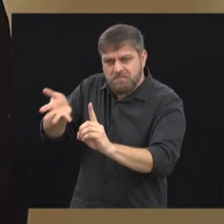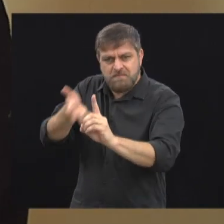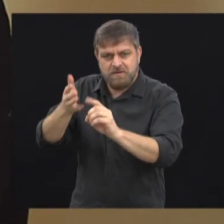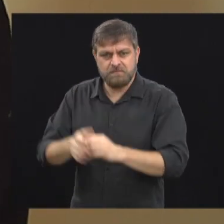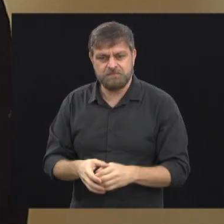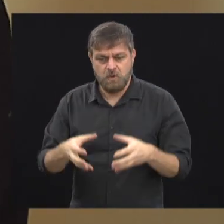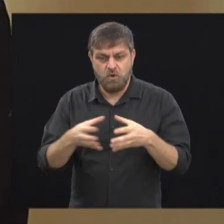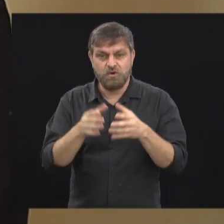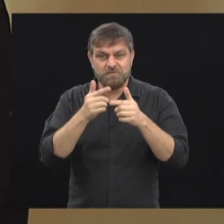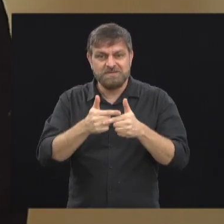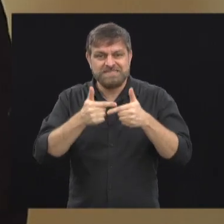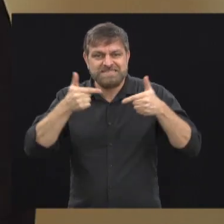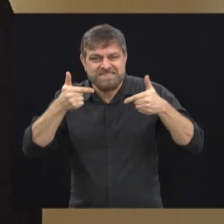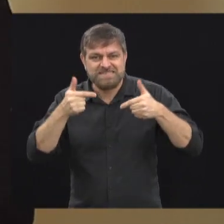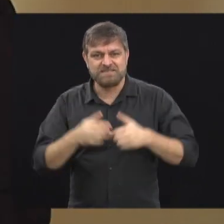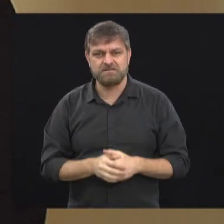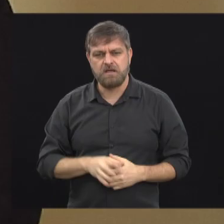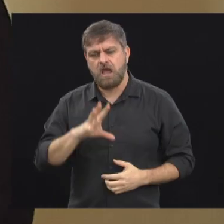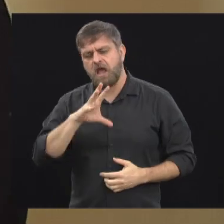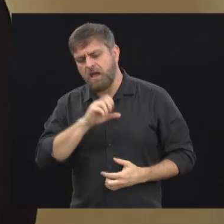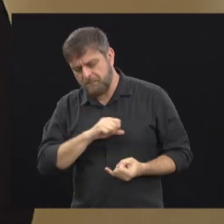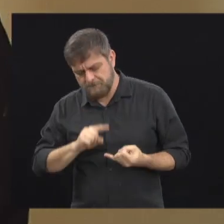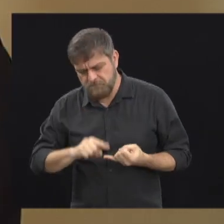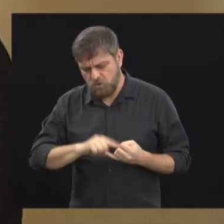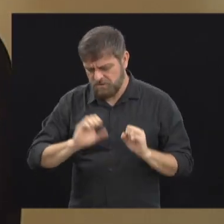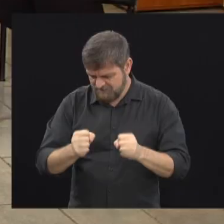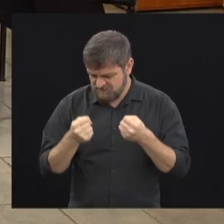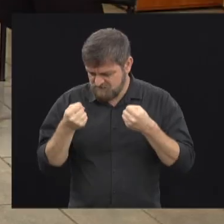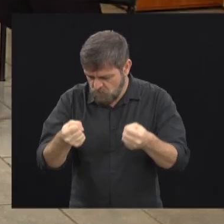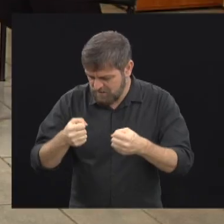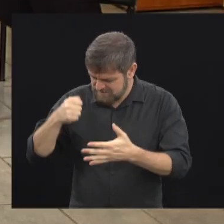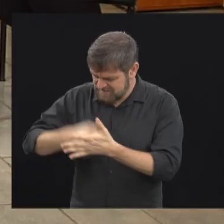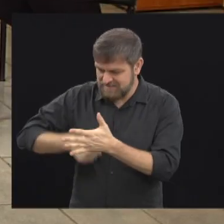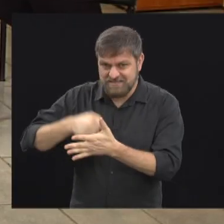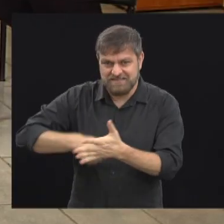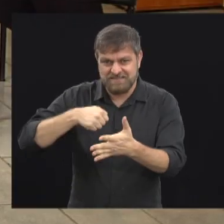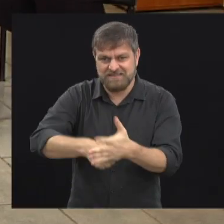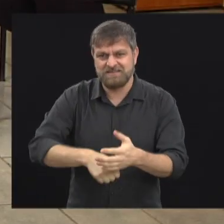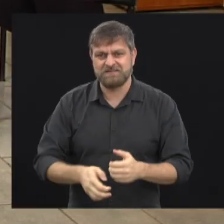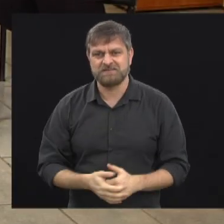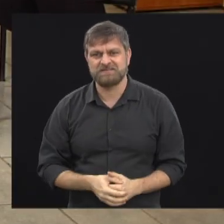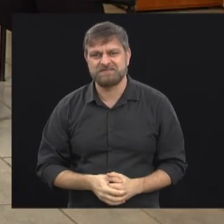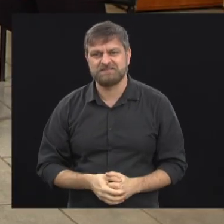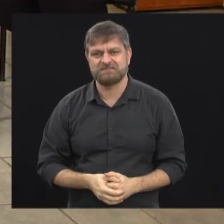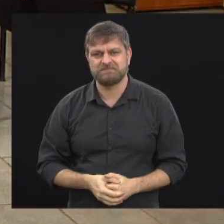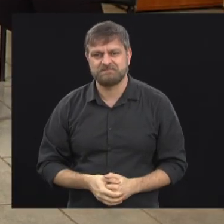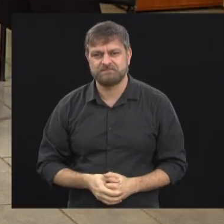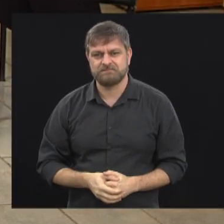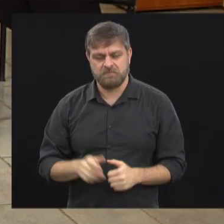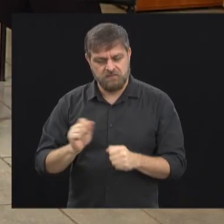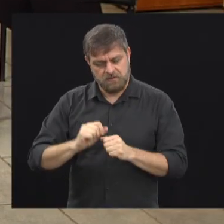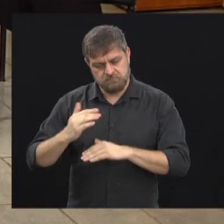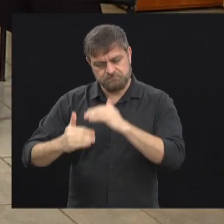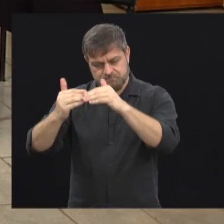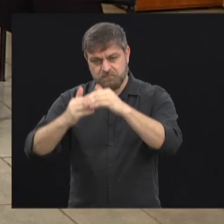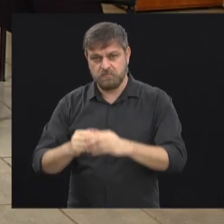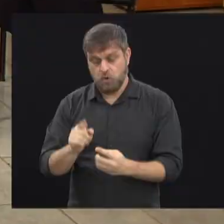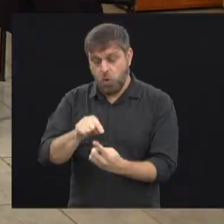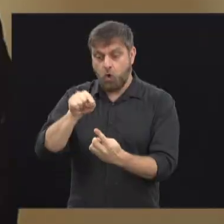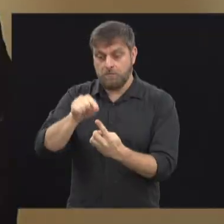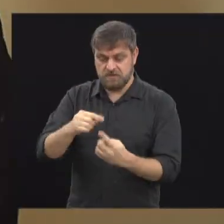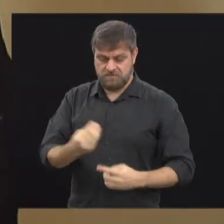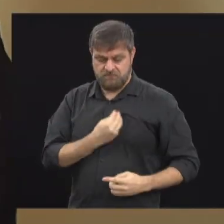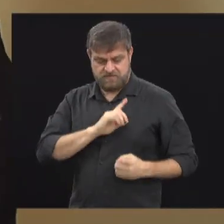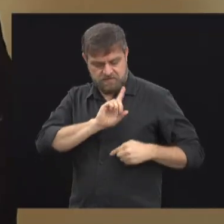né? Sorrir é amor, é garra, é luta, né, Olímpia? E é construção e é transformação